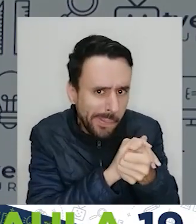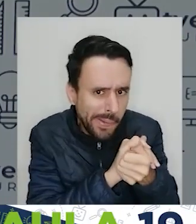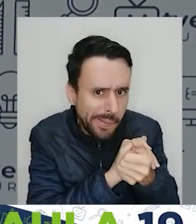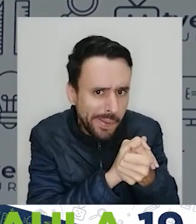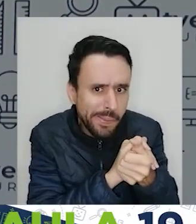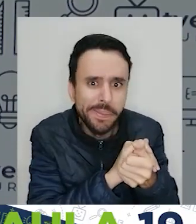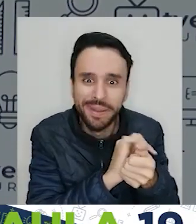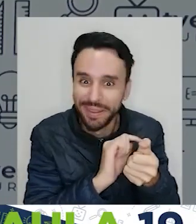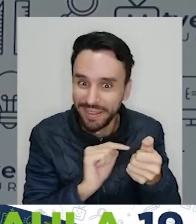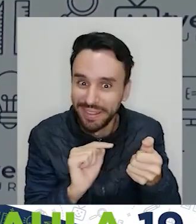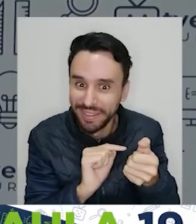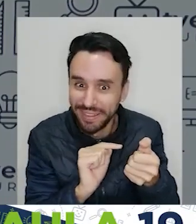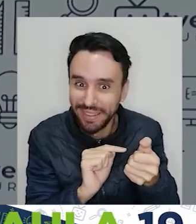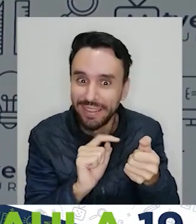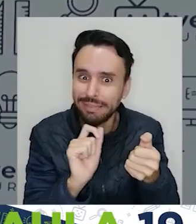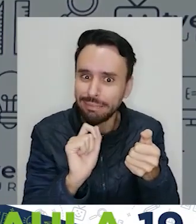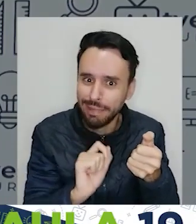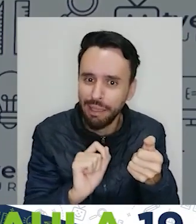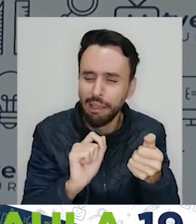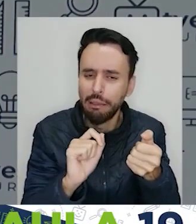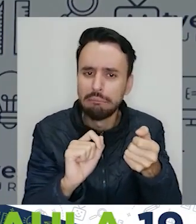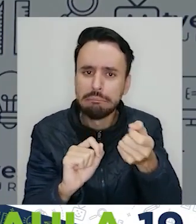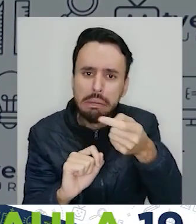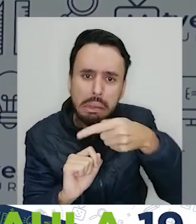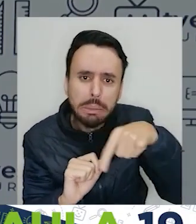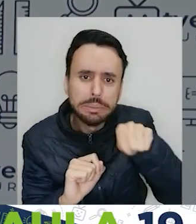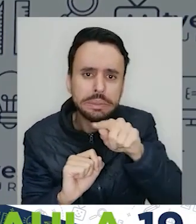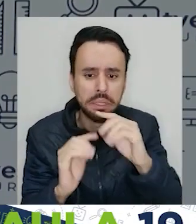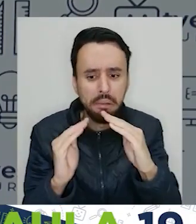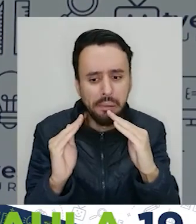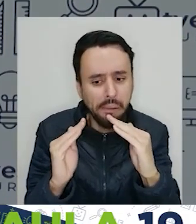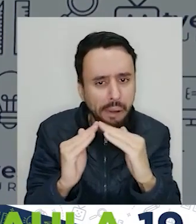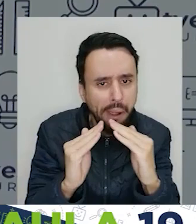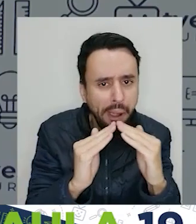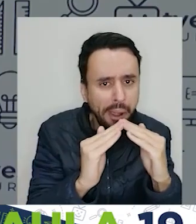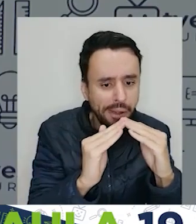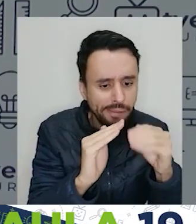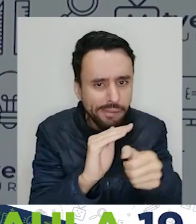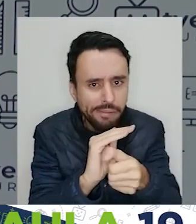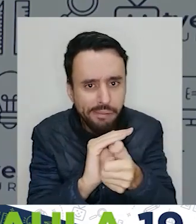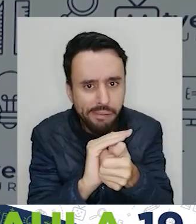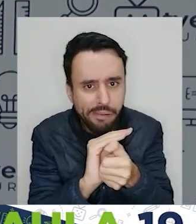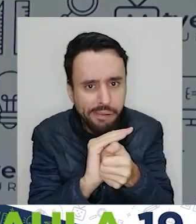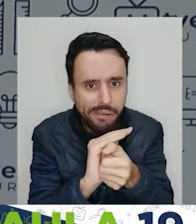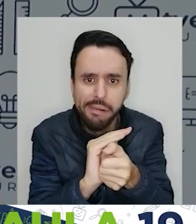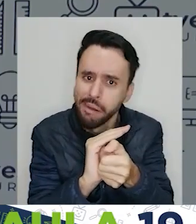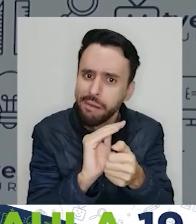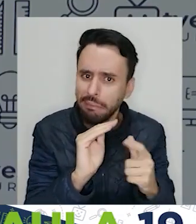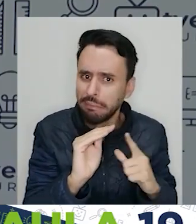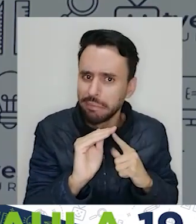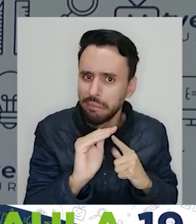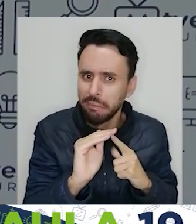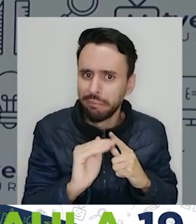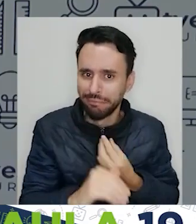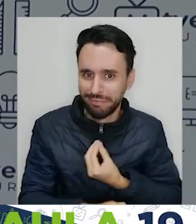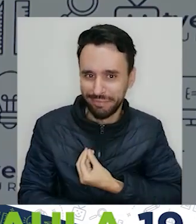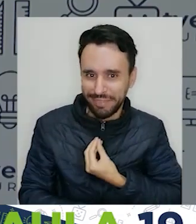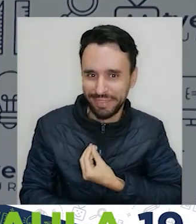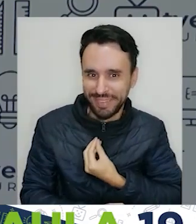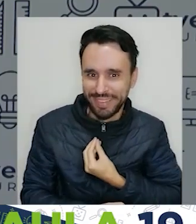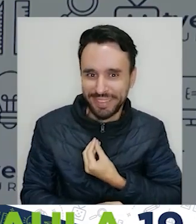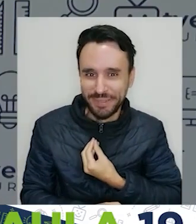professora Márcia disse que pode ser que alguns de vocês tenham a tartaruga como animal de estimação. Foi uma